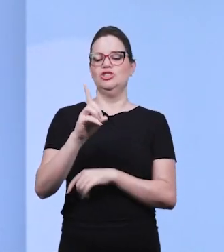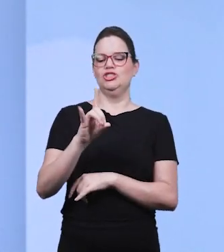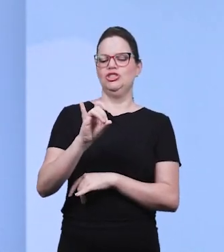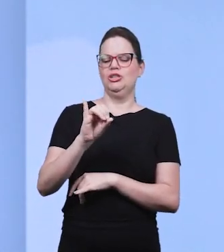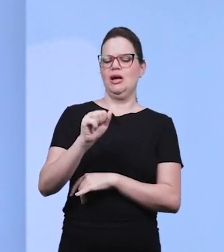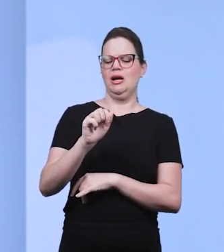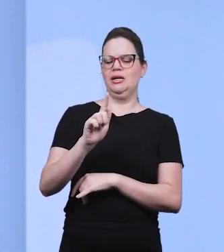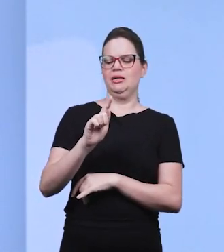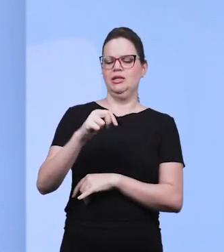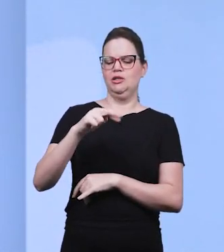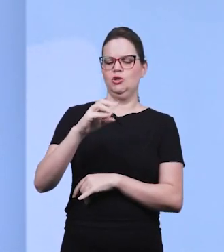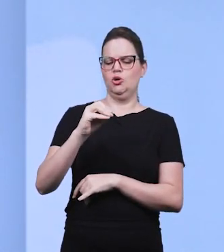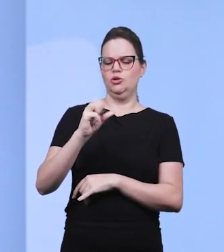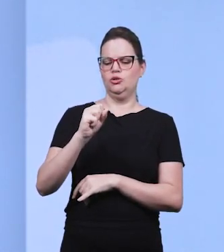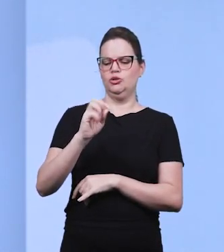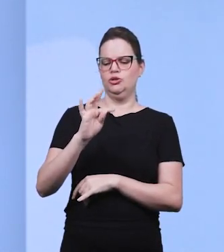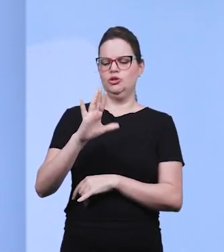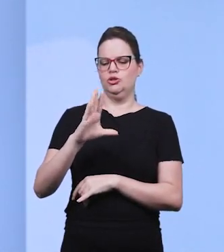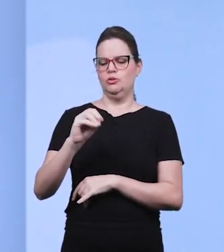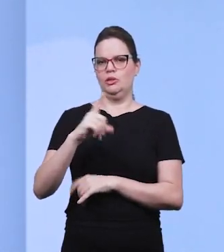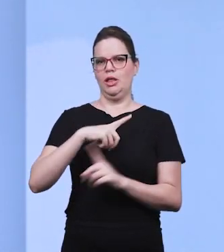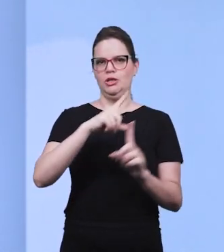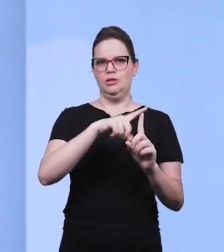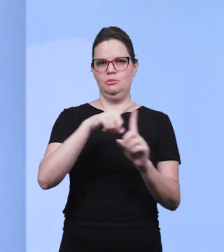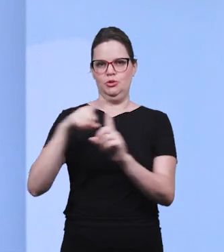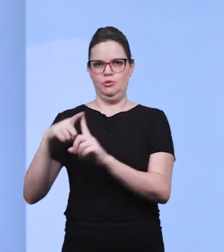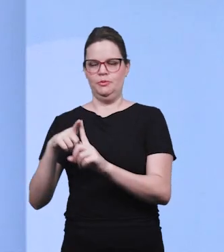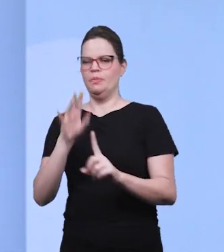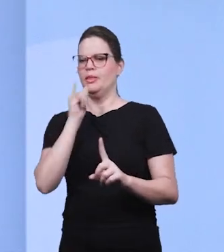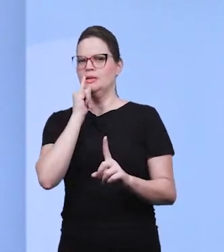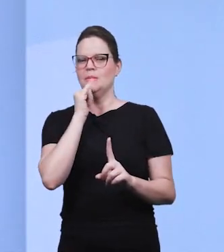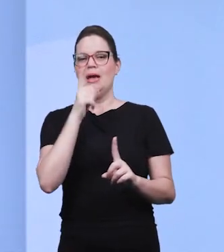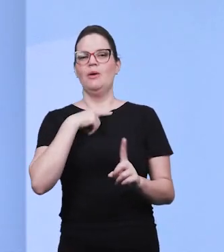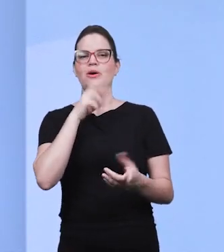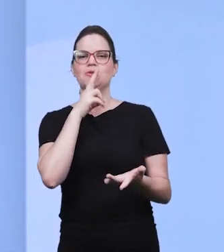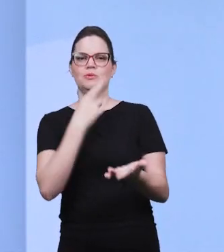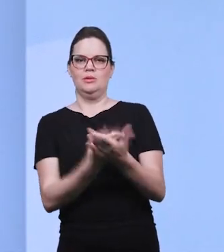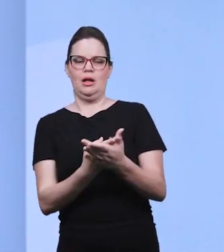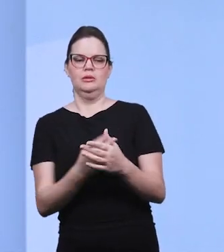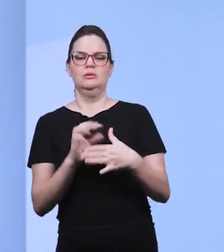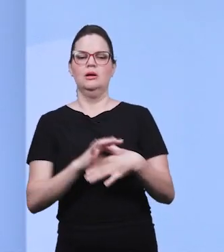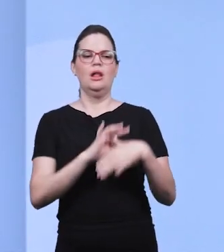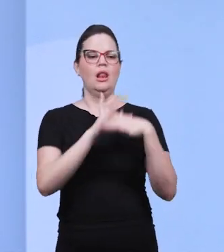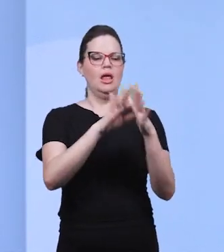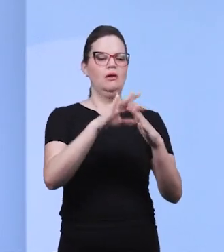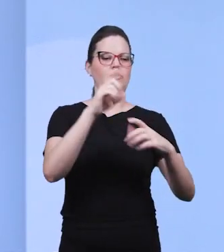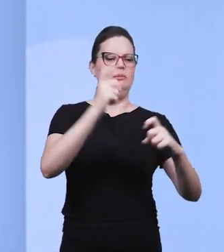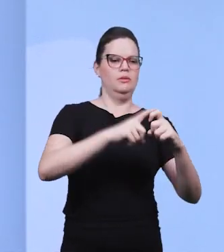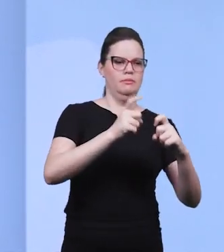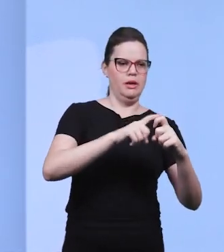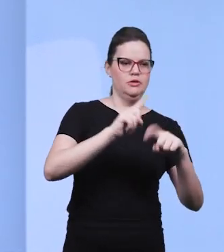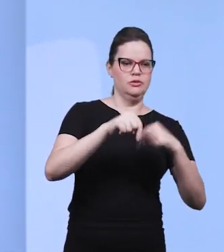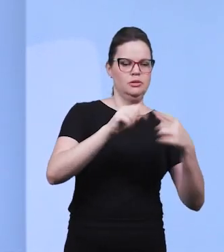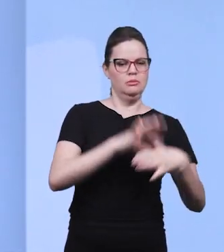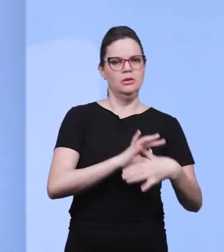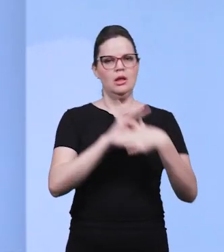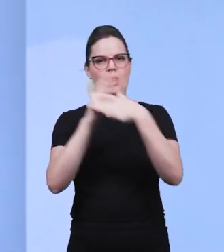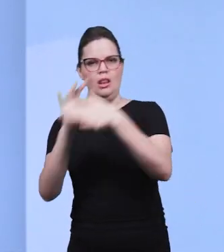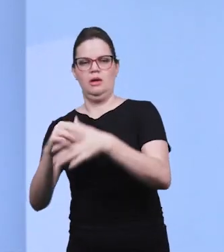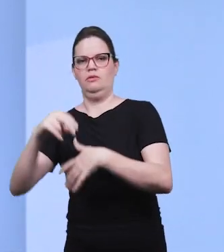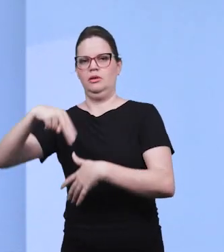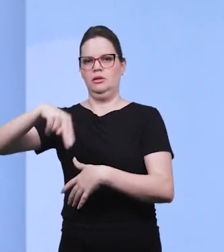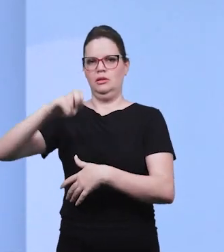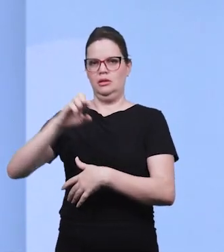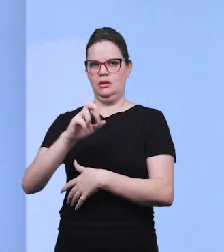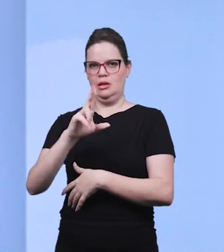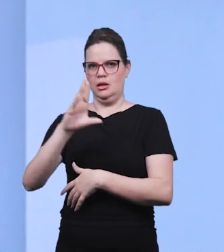né? Então, o diagnóstico, ele passa pelo médico, ele passa pelo neuropsicólogo. Em alguns momentos, se a